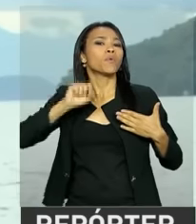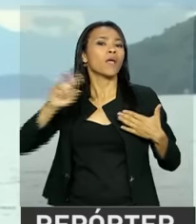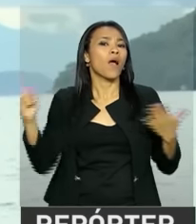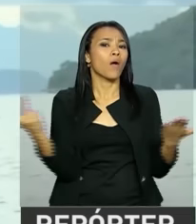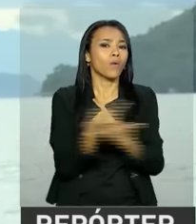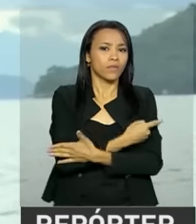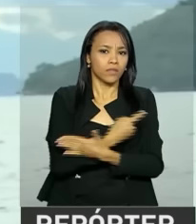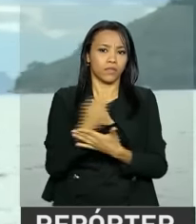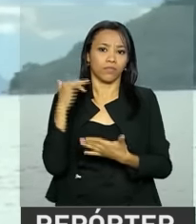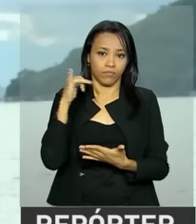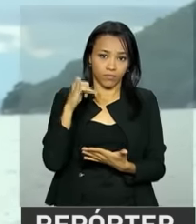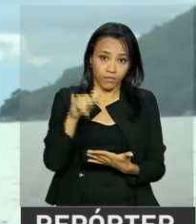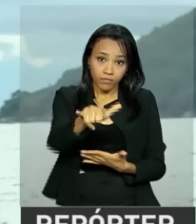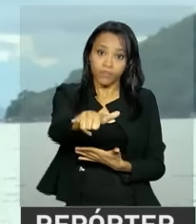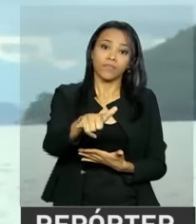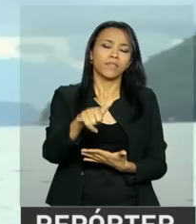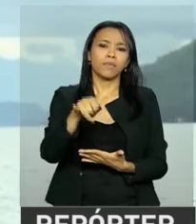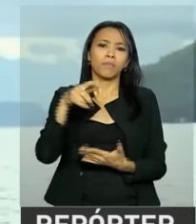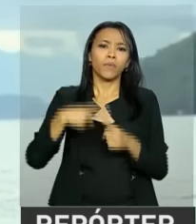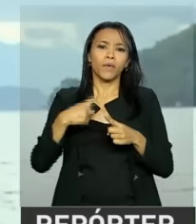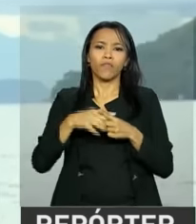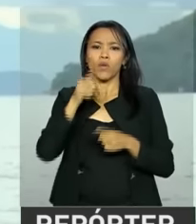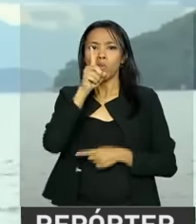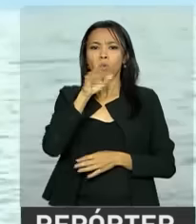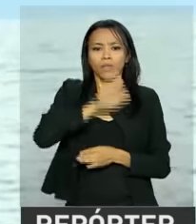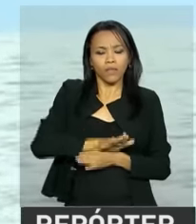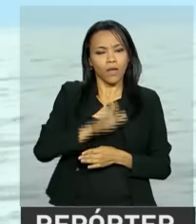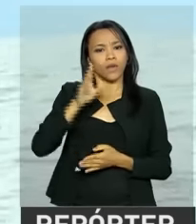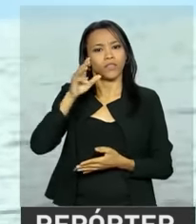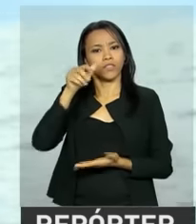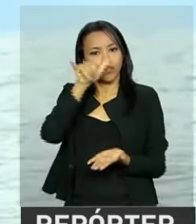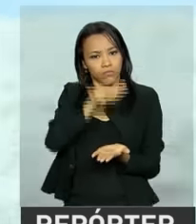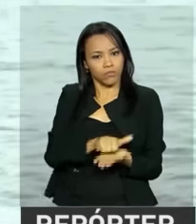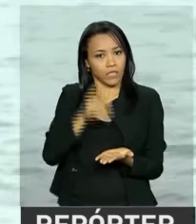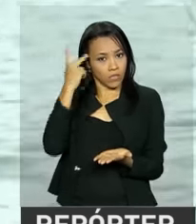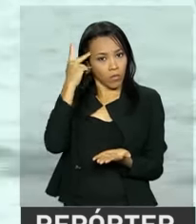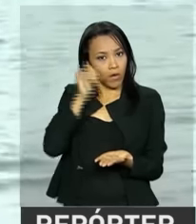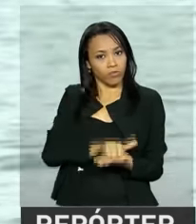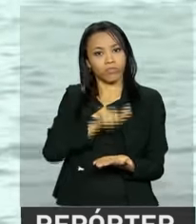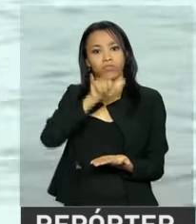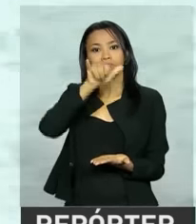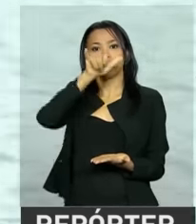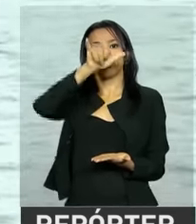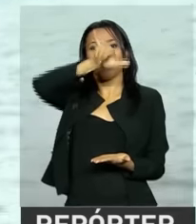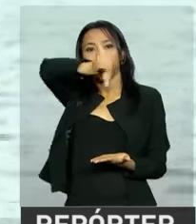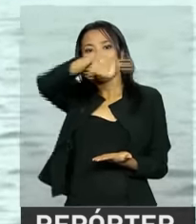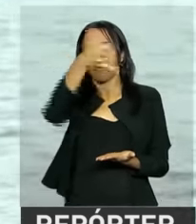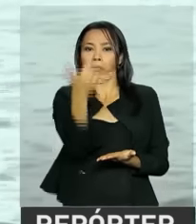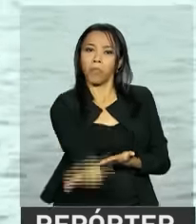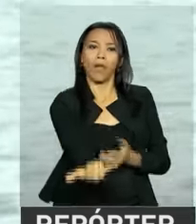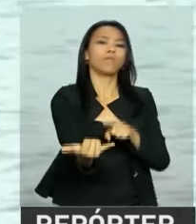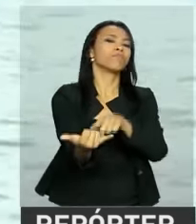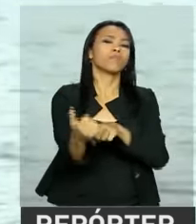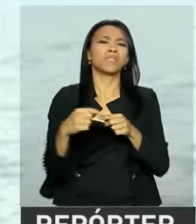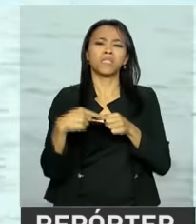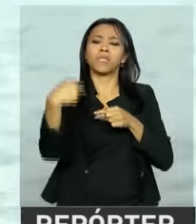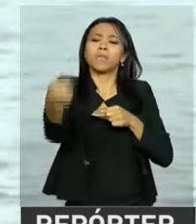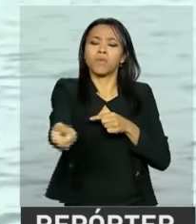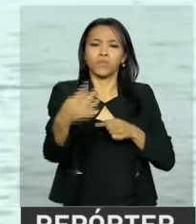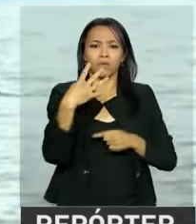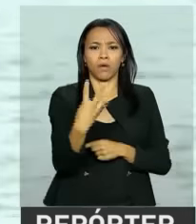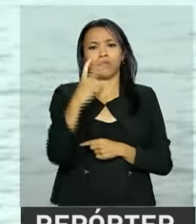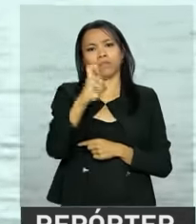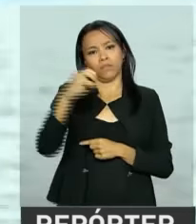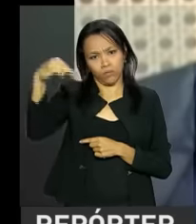a Infraero informou que a aeronave decolou a 1 hora da tarde de São Paulo a queda ocorreu cerca de 45 minutos